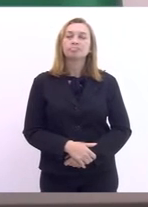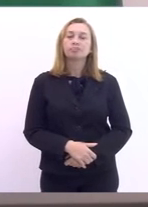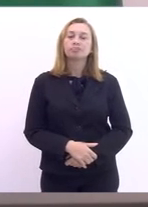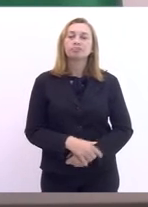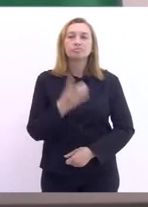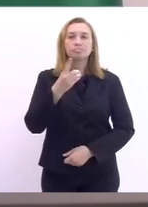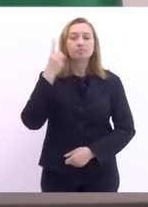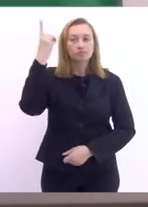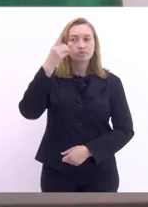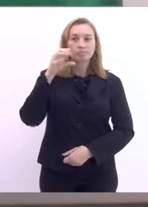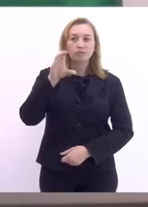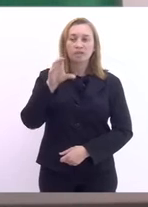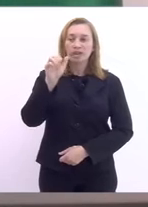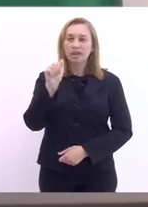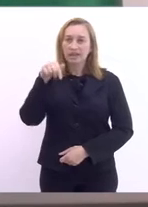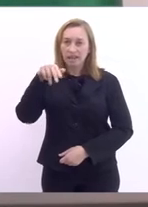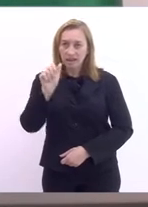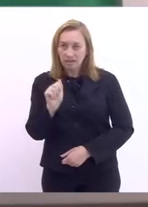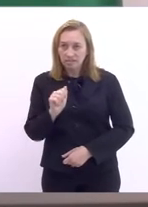Deputado Márcio Canella,